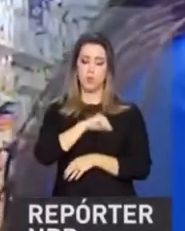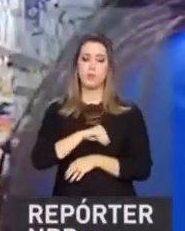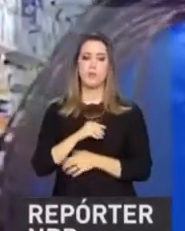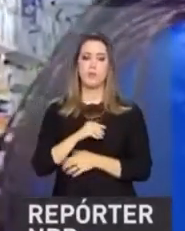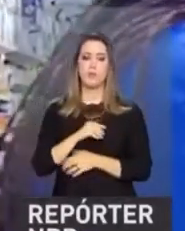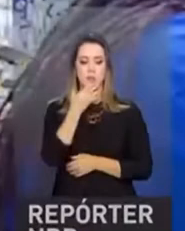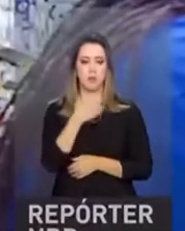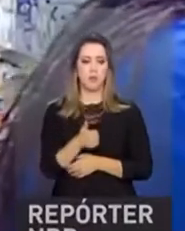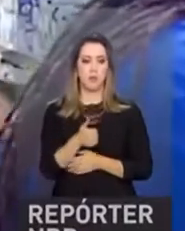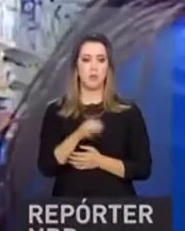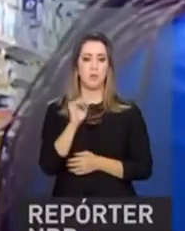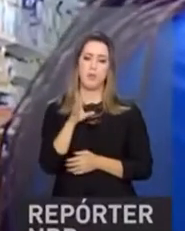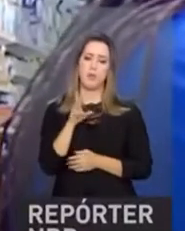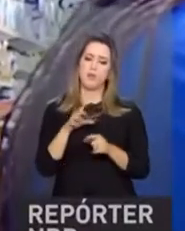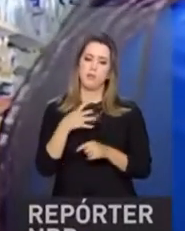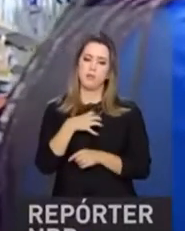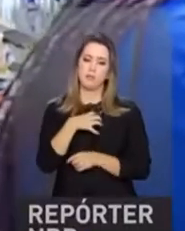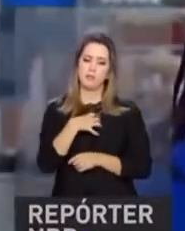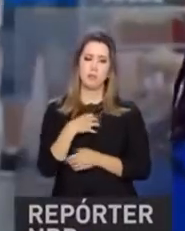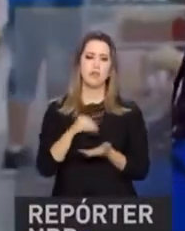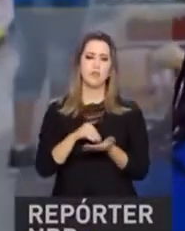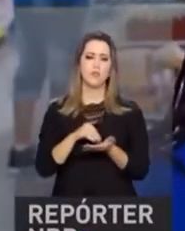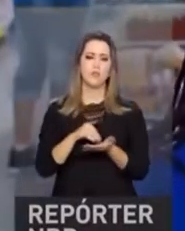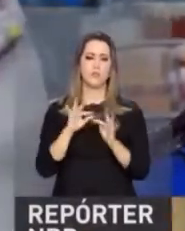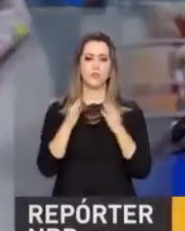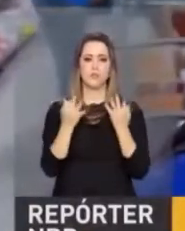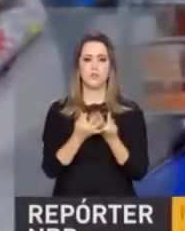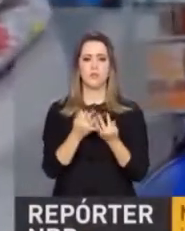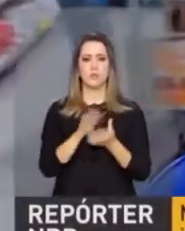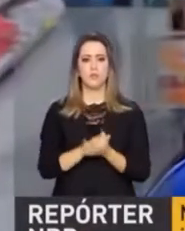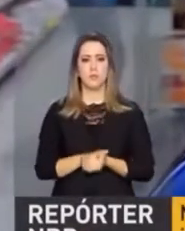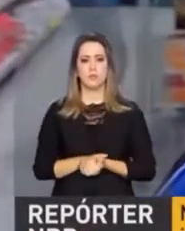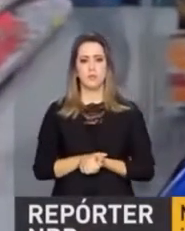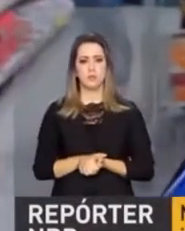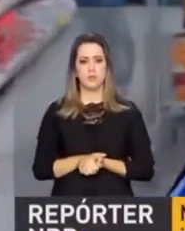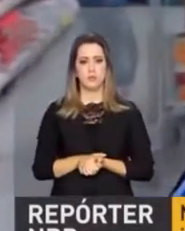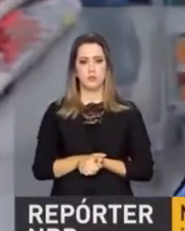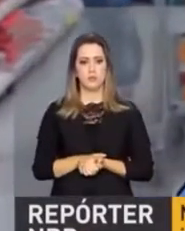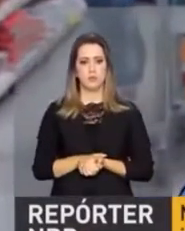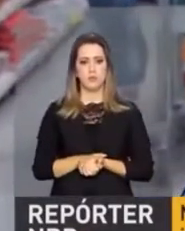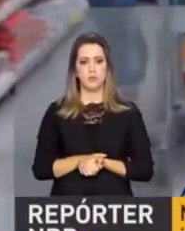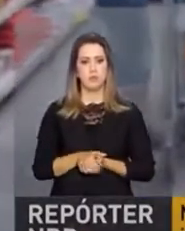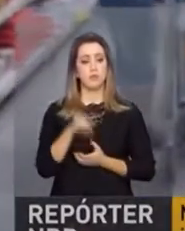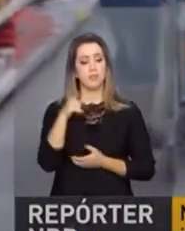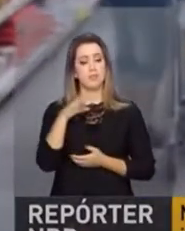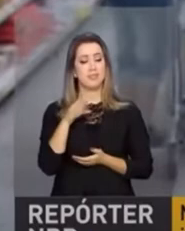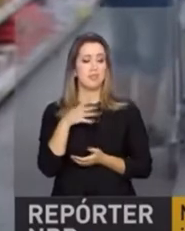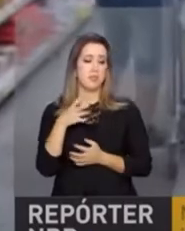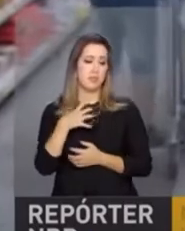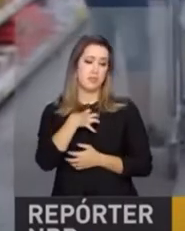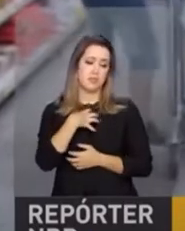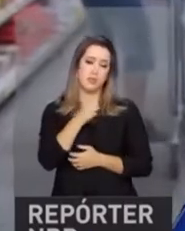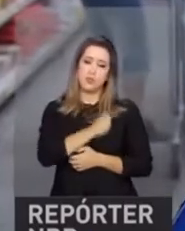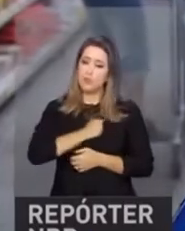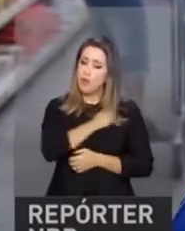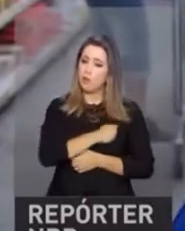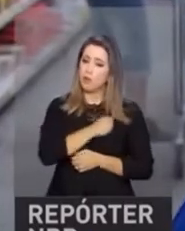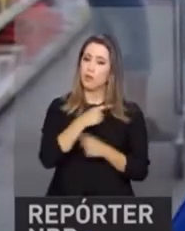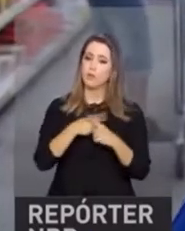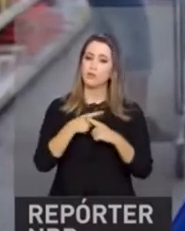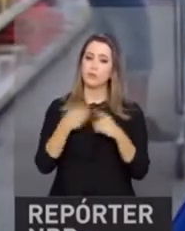satisfeita só senti falta da família eu quero que ele faça muita saudade muito